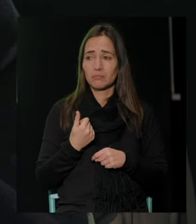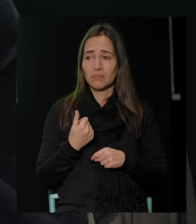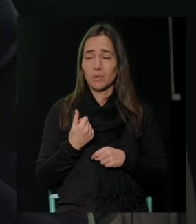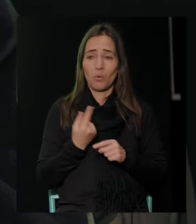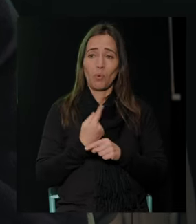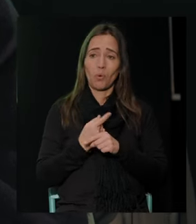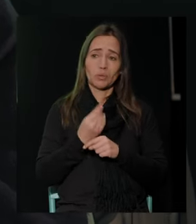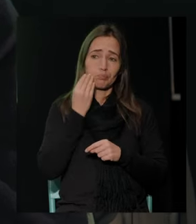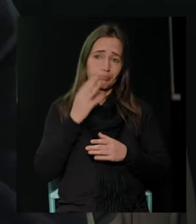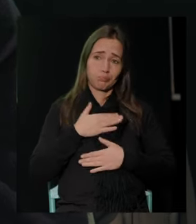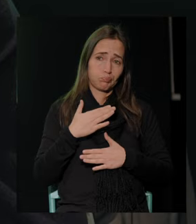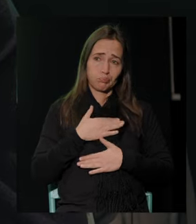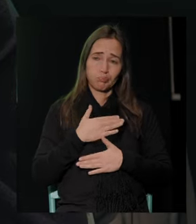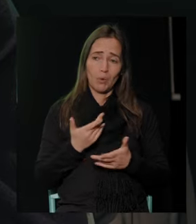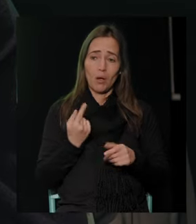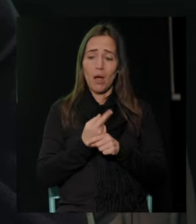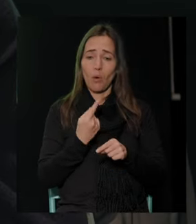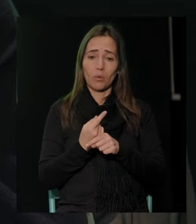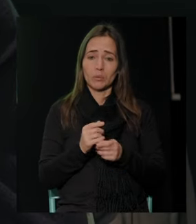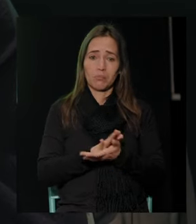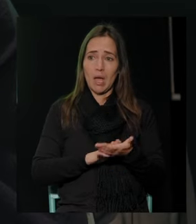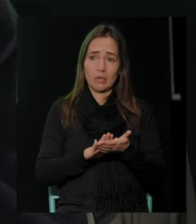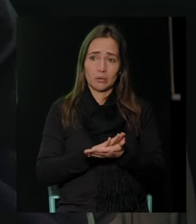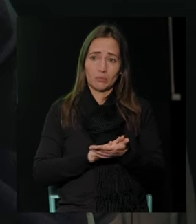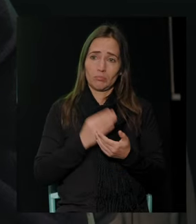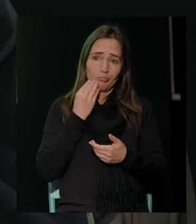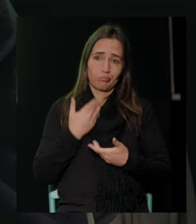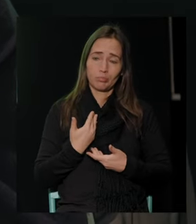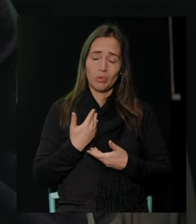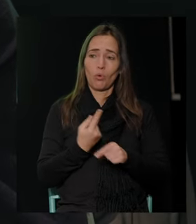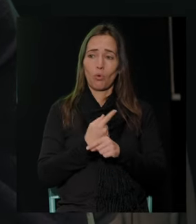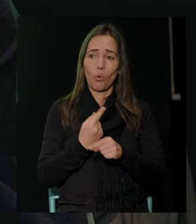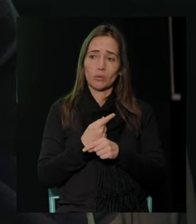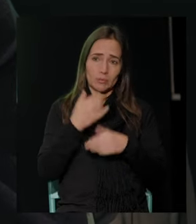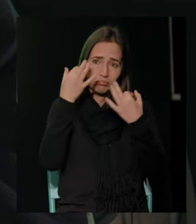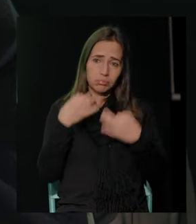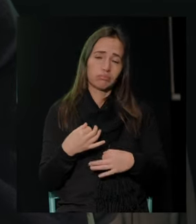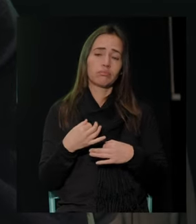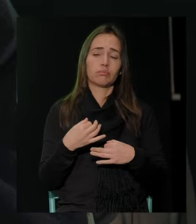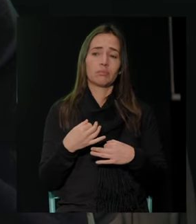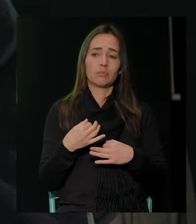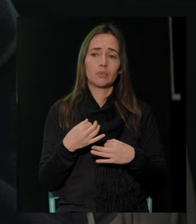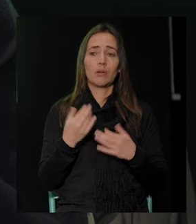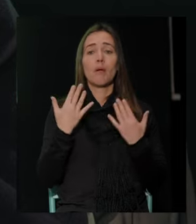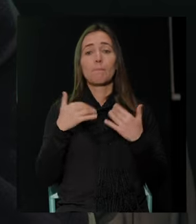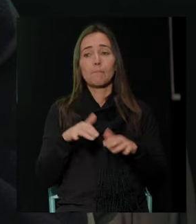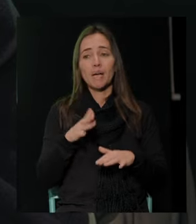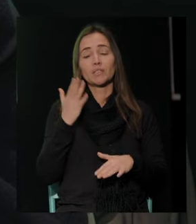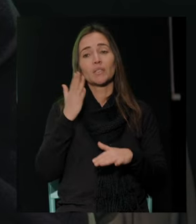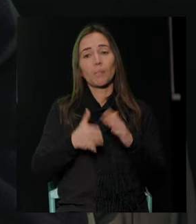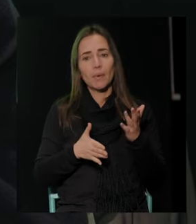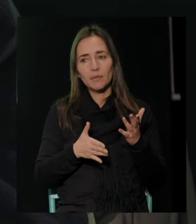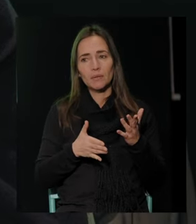quase inata em mim, não é? Há princípios que são elementares, que são básicos, são coisas cívicas, eu diria, mas que, de